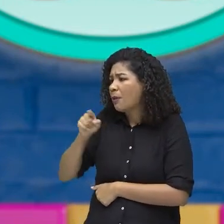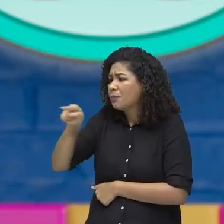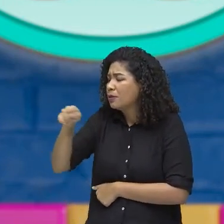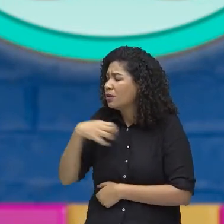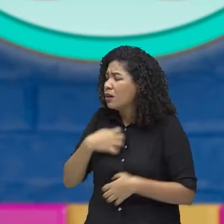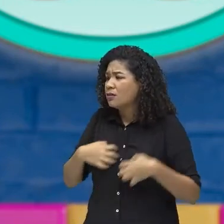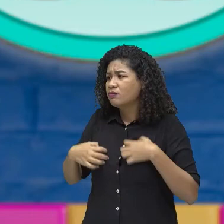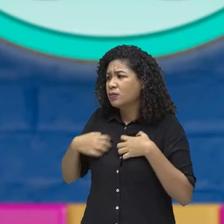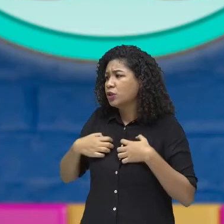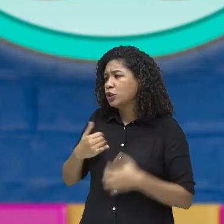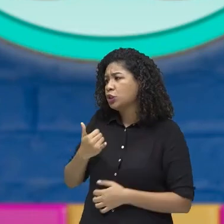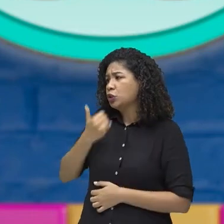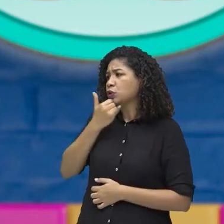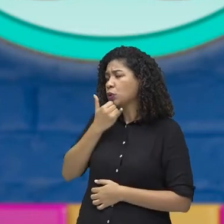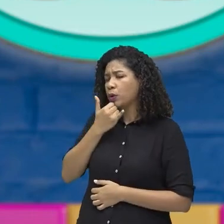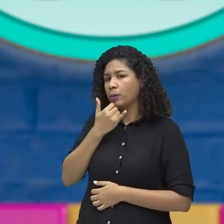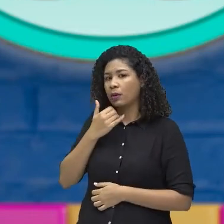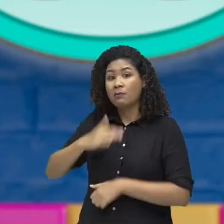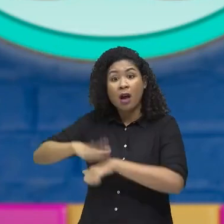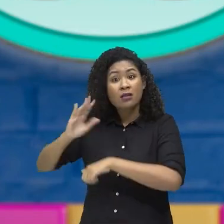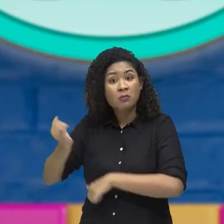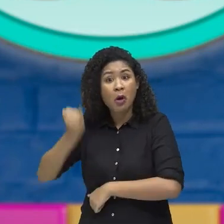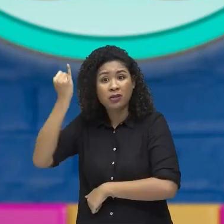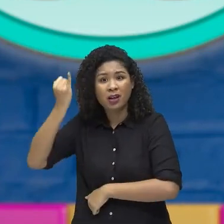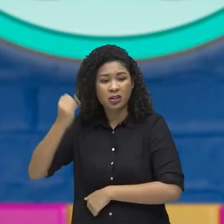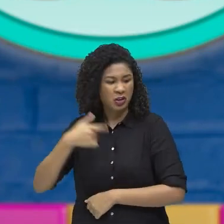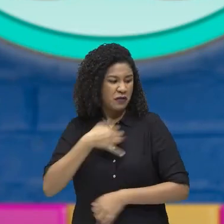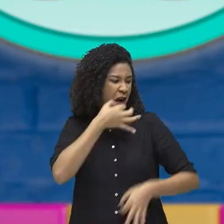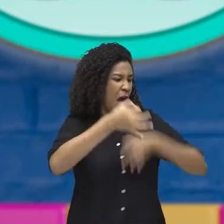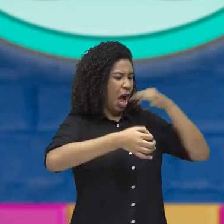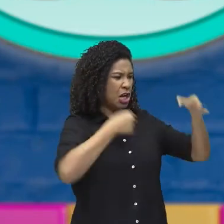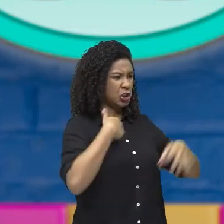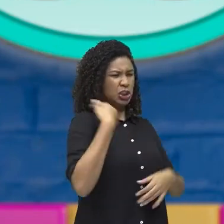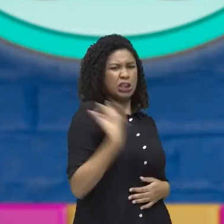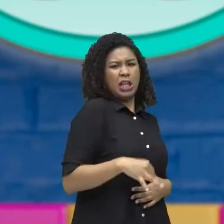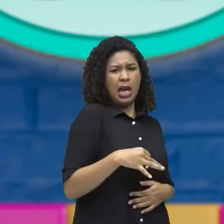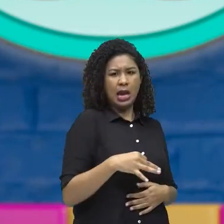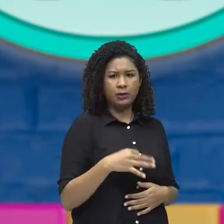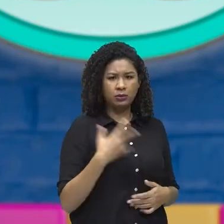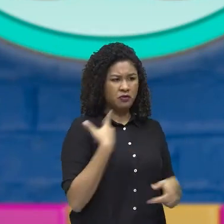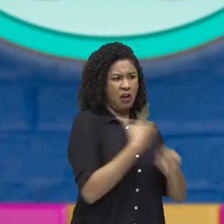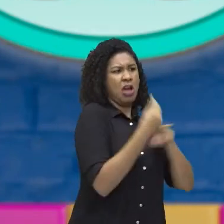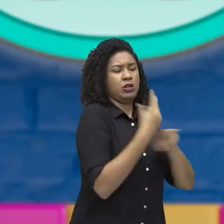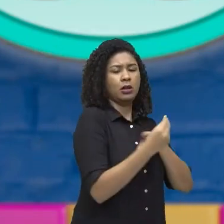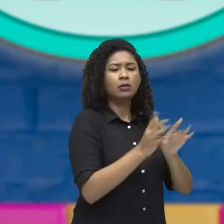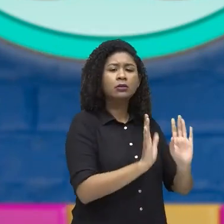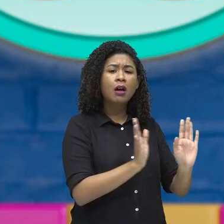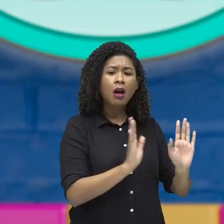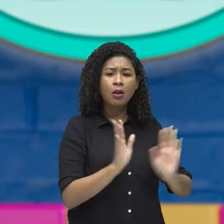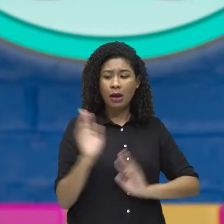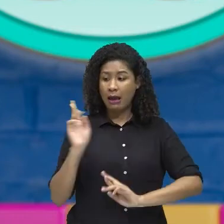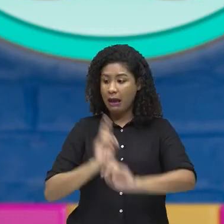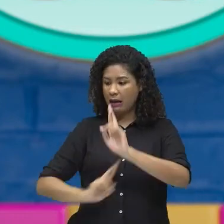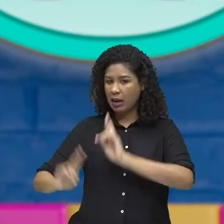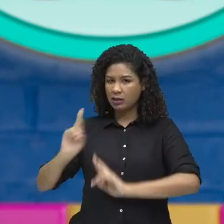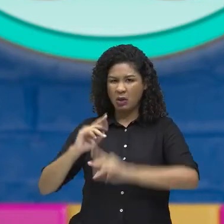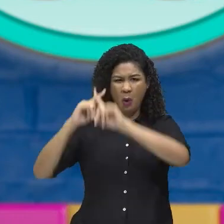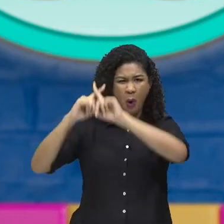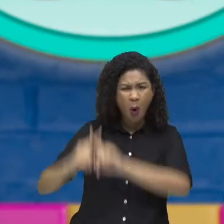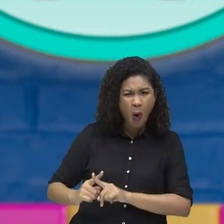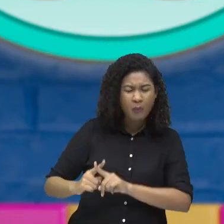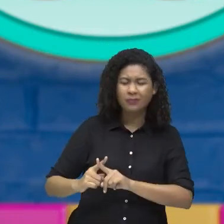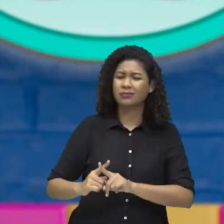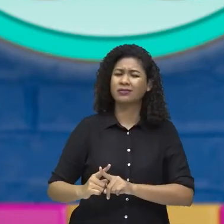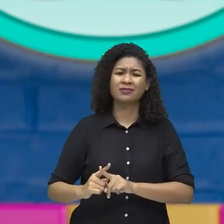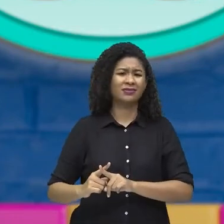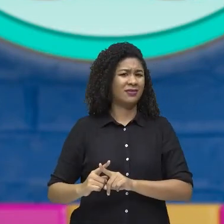mais importante do que eu estar certo numa discussão, é mais importante do que ganhar. As relações, elas não são competições, não é para